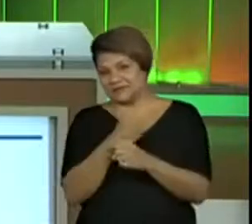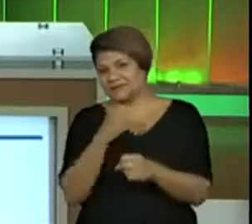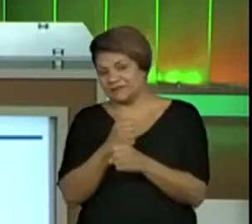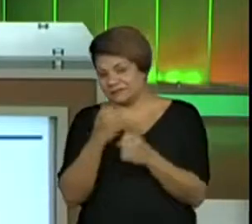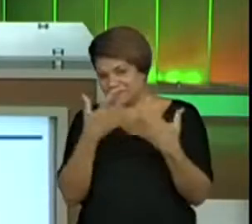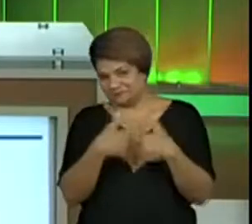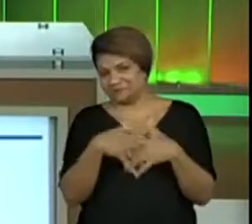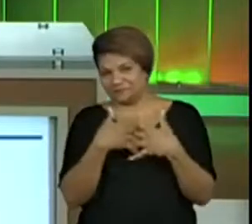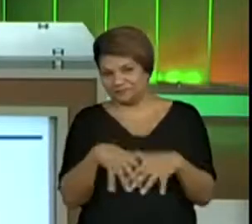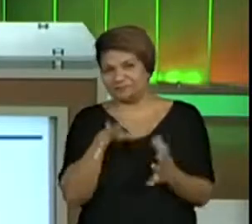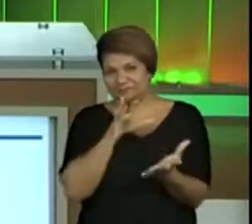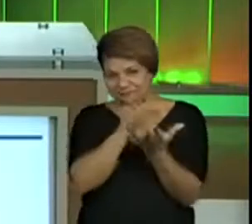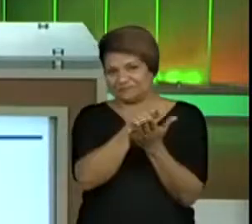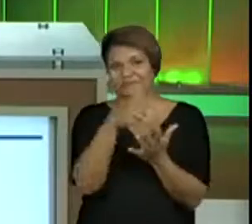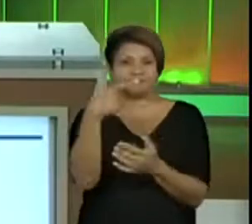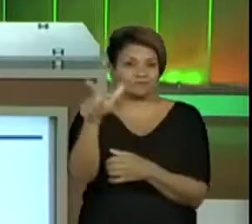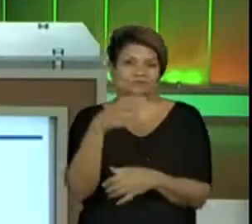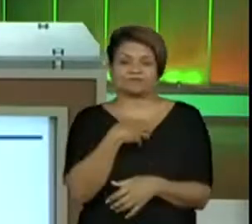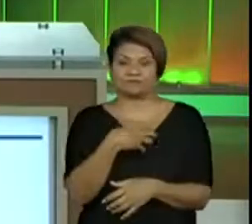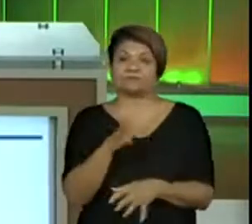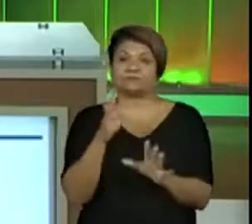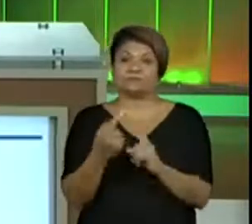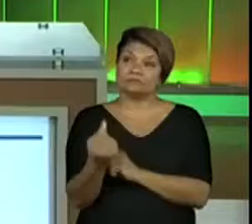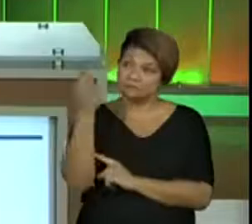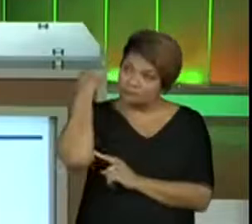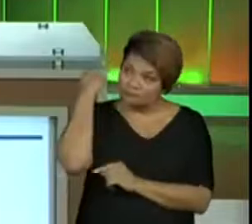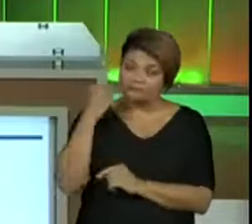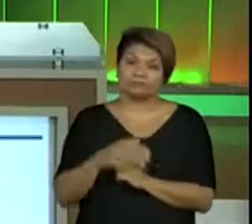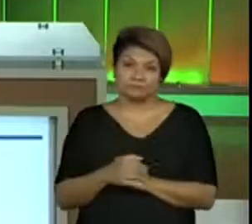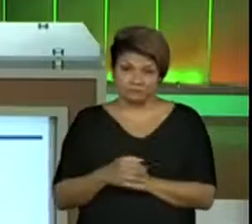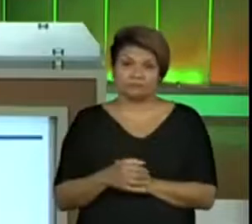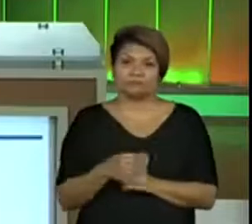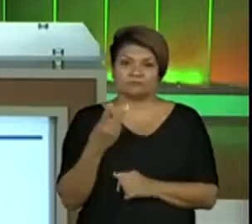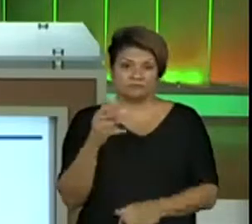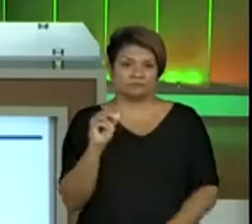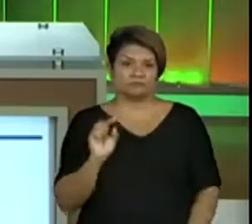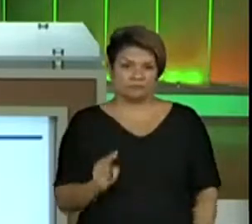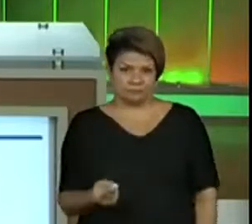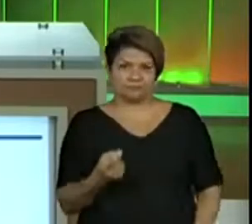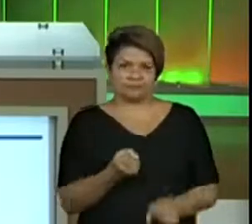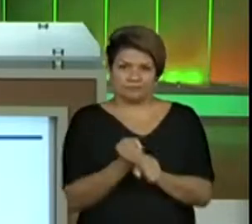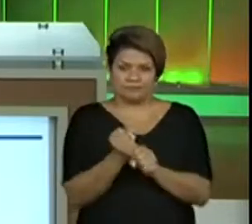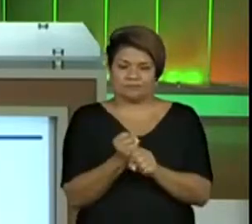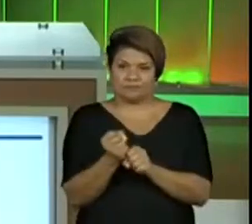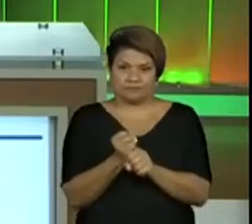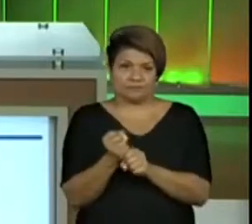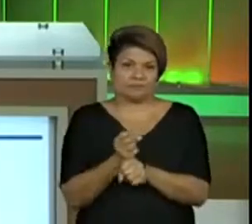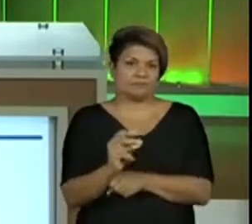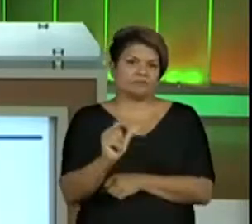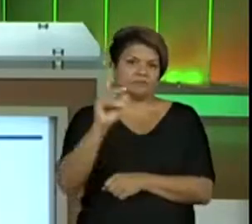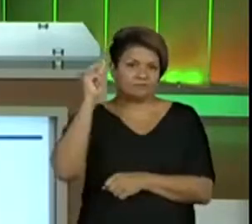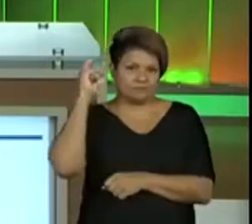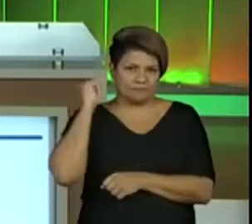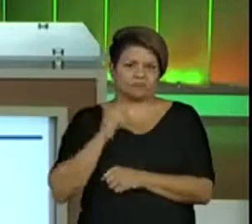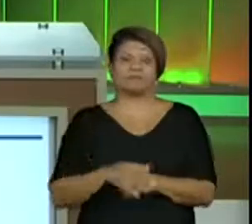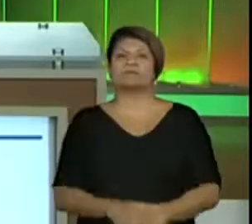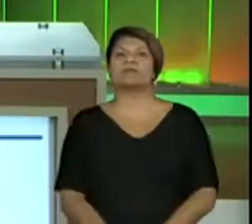situações problema. Para o homem que vivia aí, há cerca de 20 mil anos